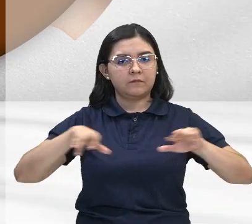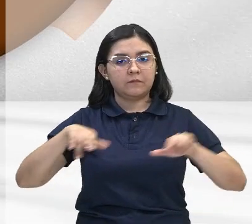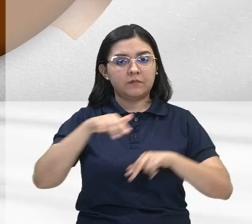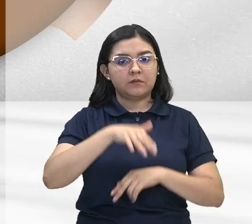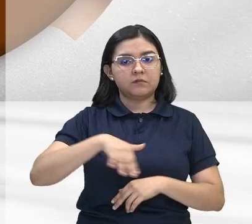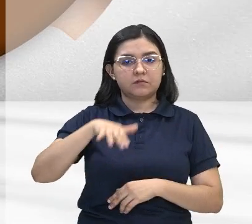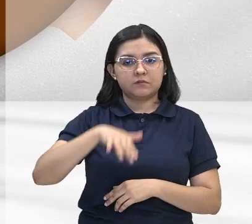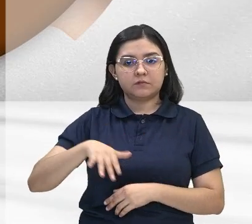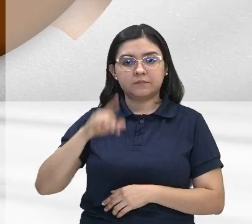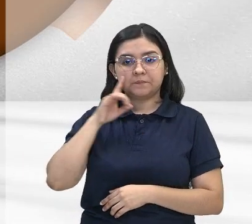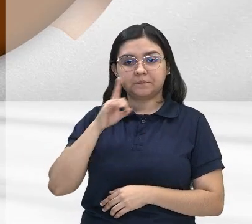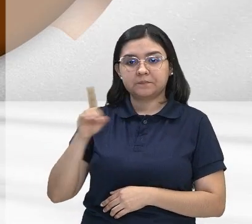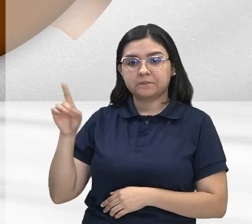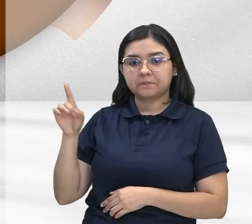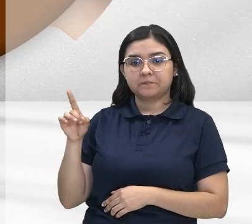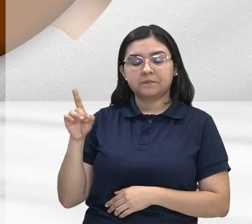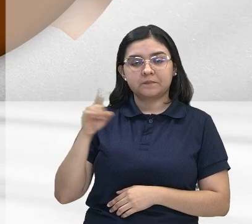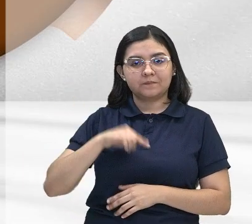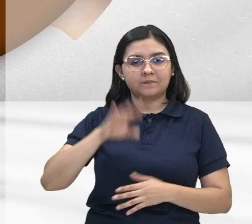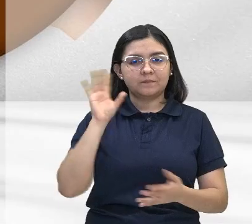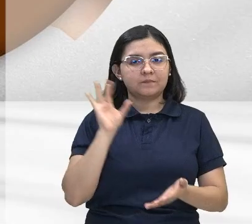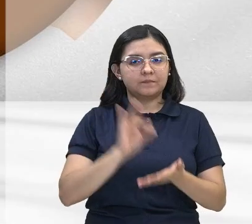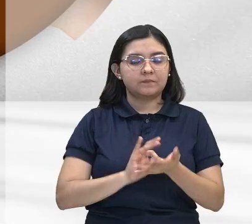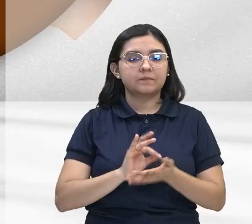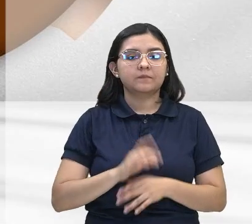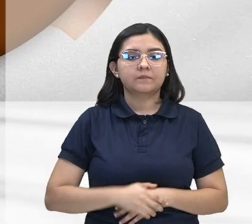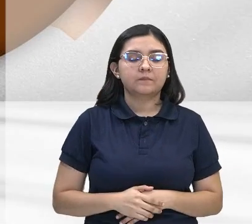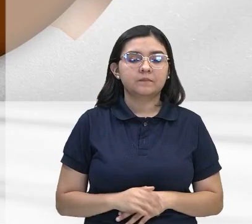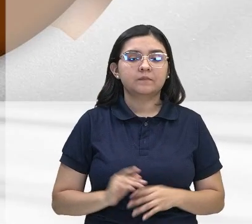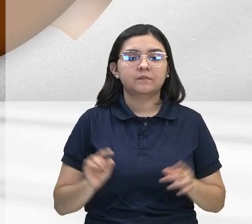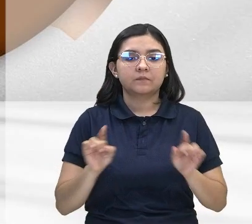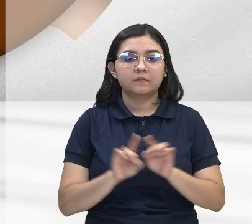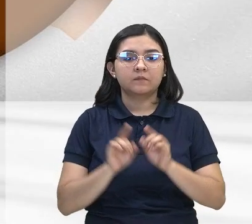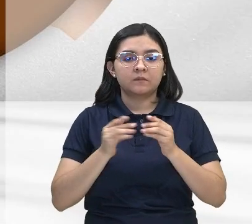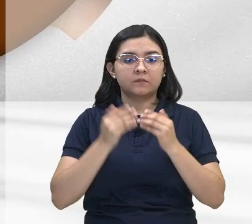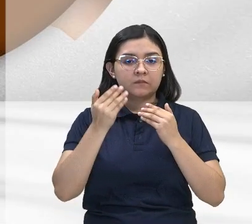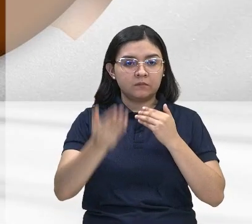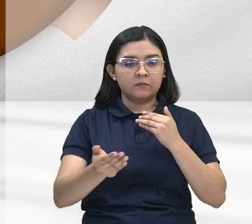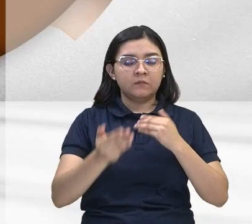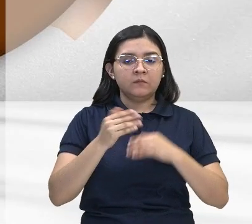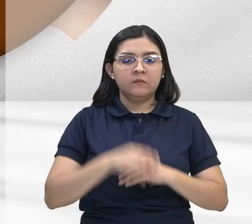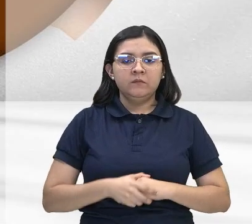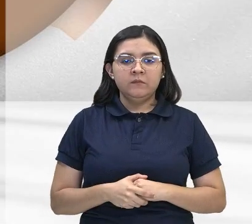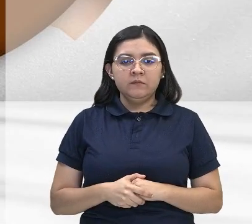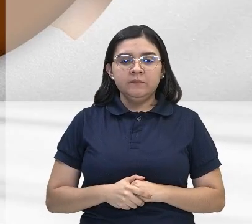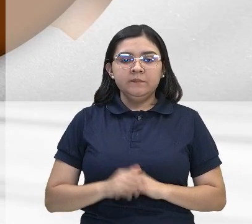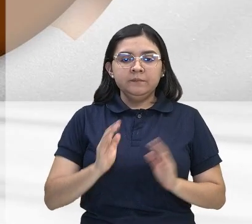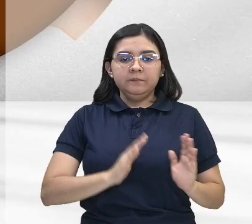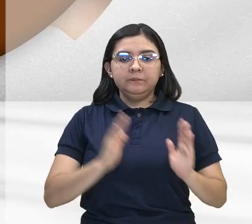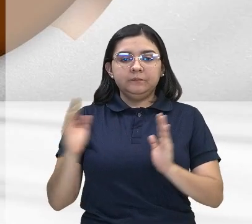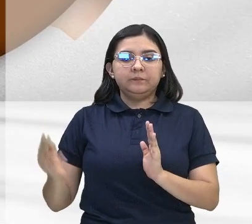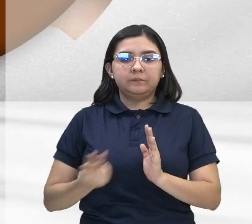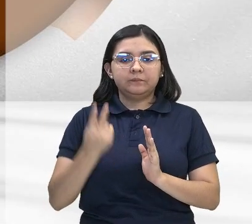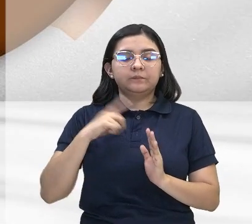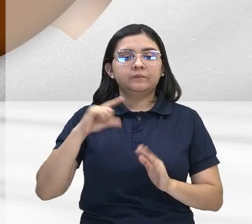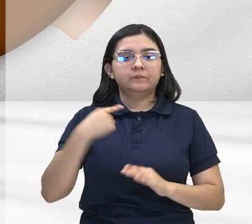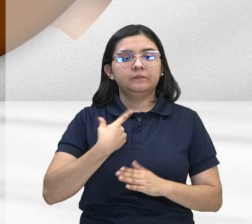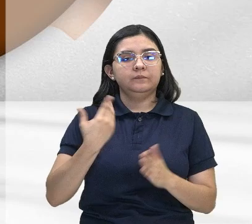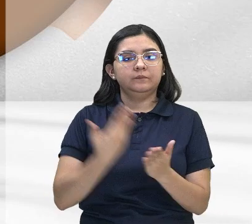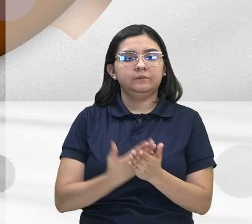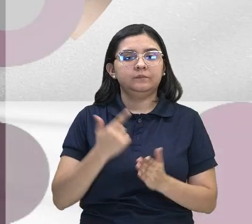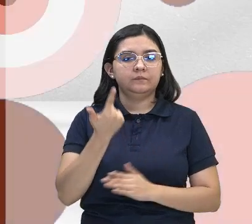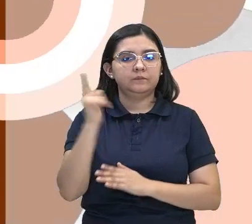mostramos, e vocês estão confirmando aqui. E na continuidade da nossa unidade 2, nós falamos de um